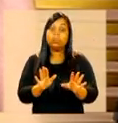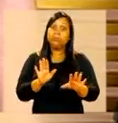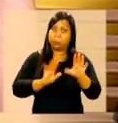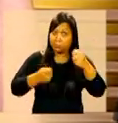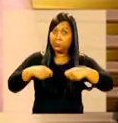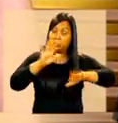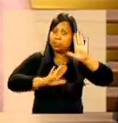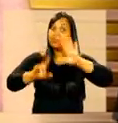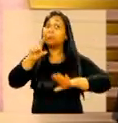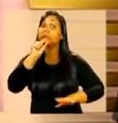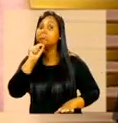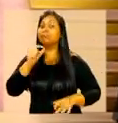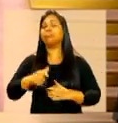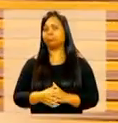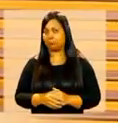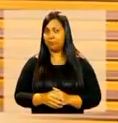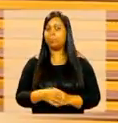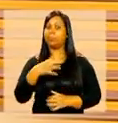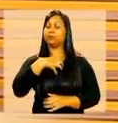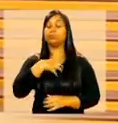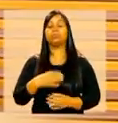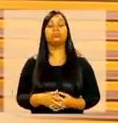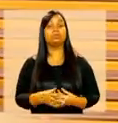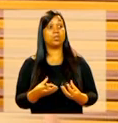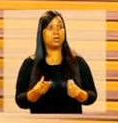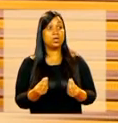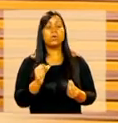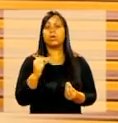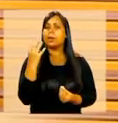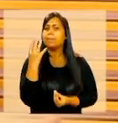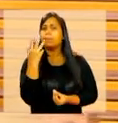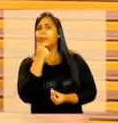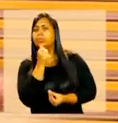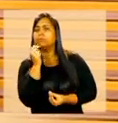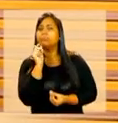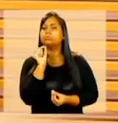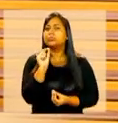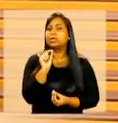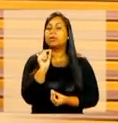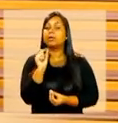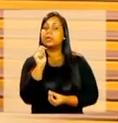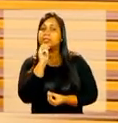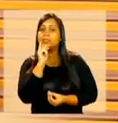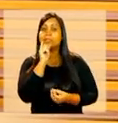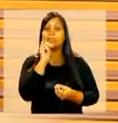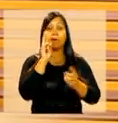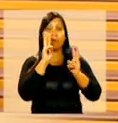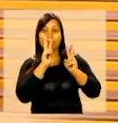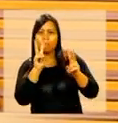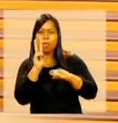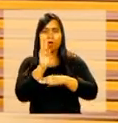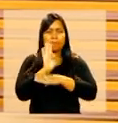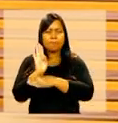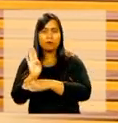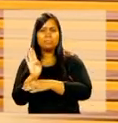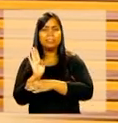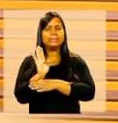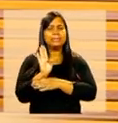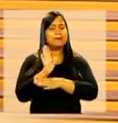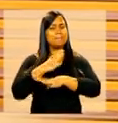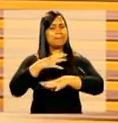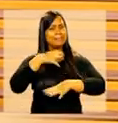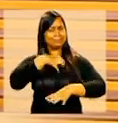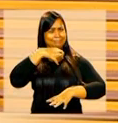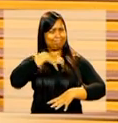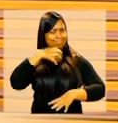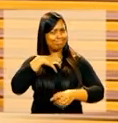tem que tomar muito cuidado na escolha e o estilo. Às vezes é muito mais bonito de se ver num filme ou numa Sem coisa dúvida. e não bate com a